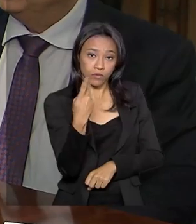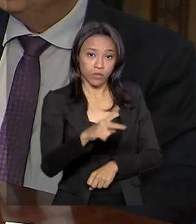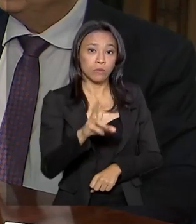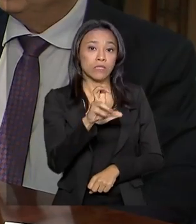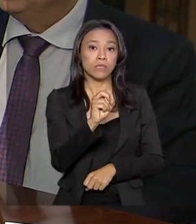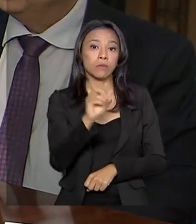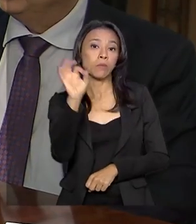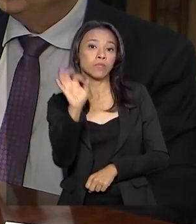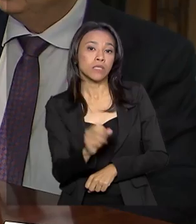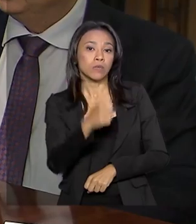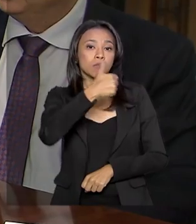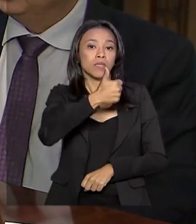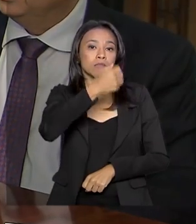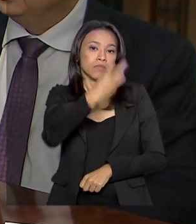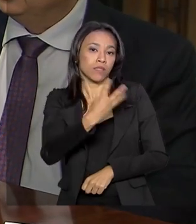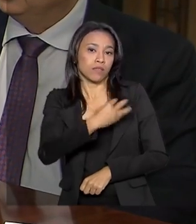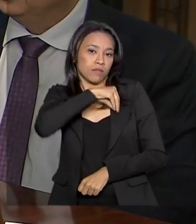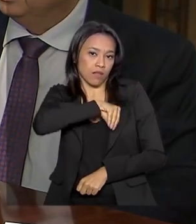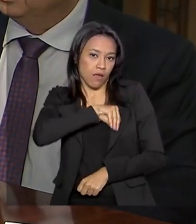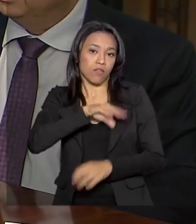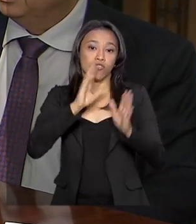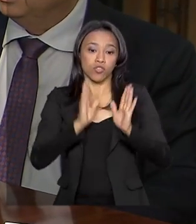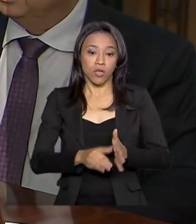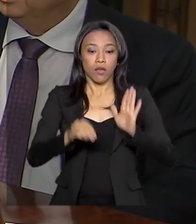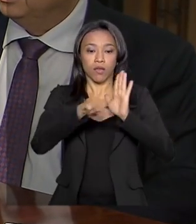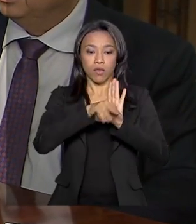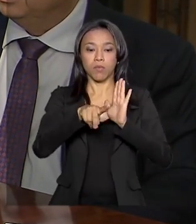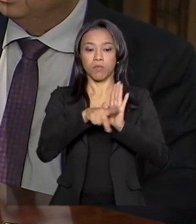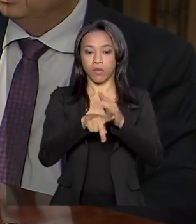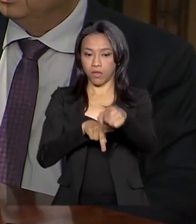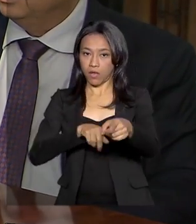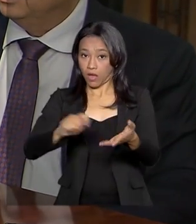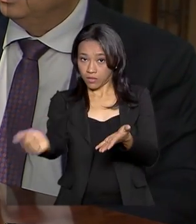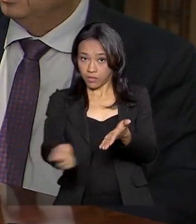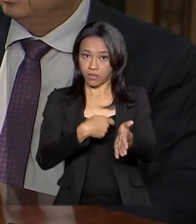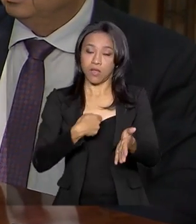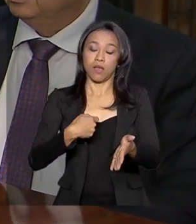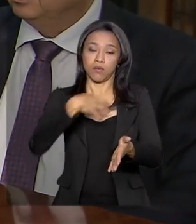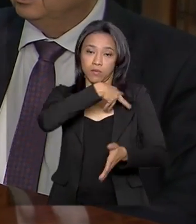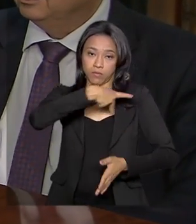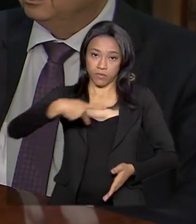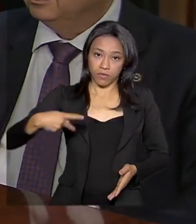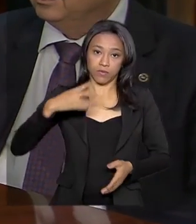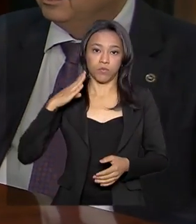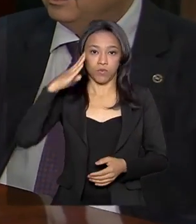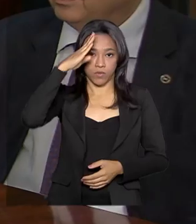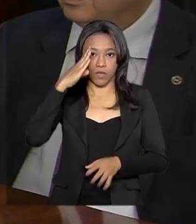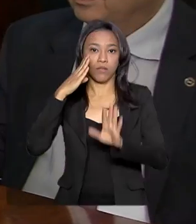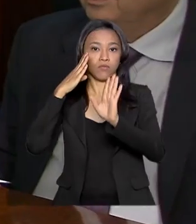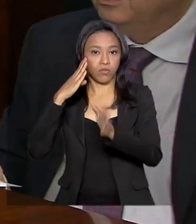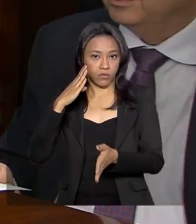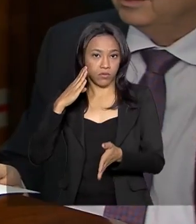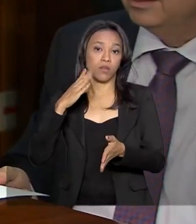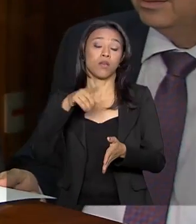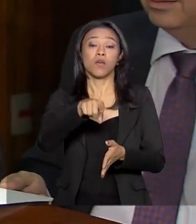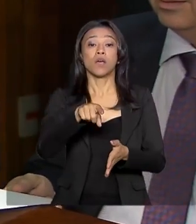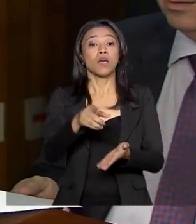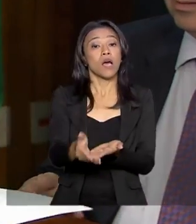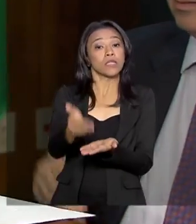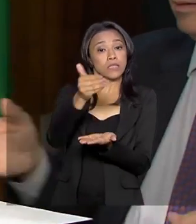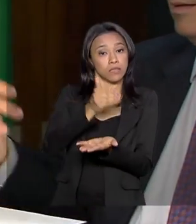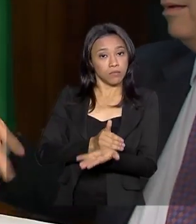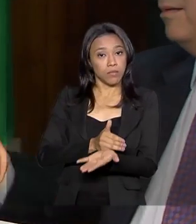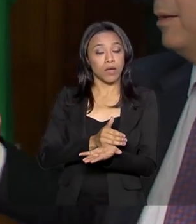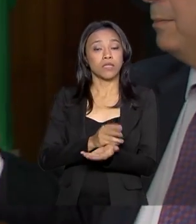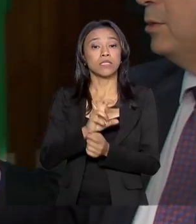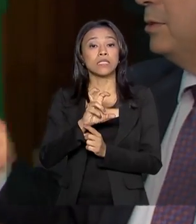A medida provisória foi assinada pelo presidente Jair Bolsonaro aqui no Palácio do Planalto, prevendo a antecipação